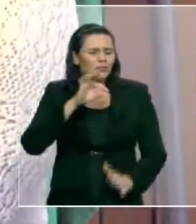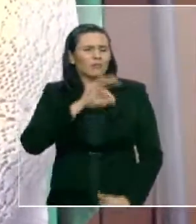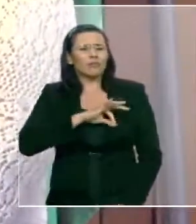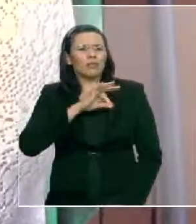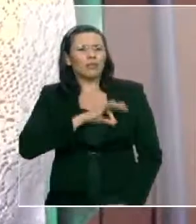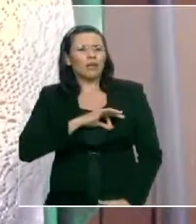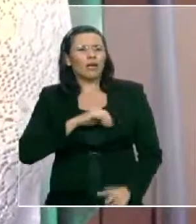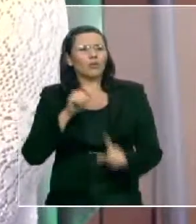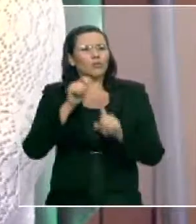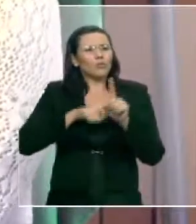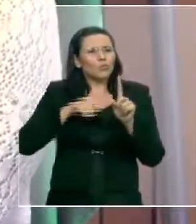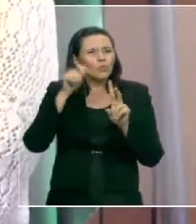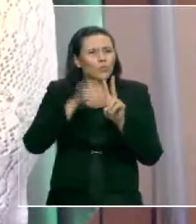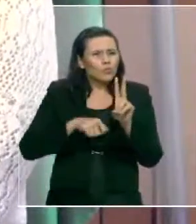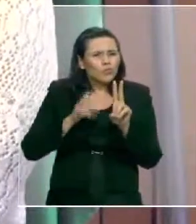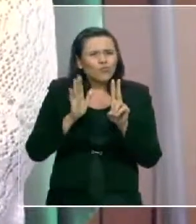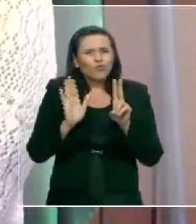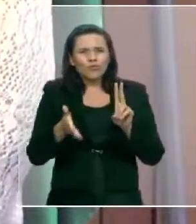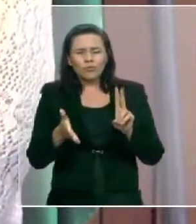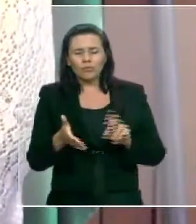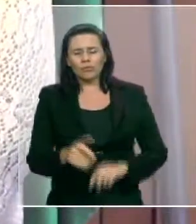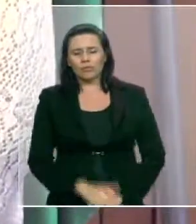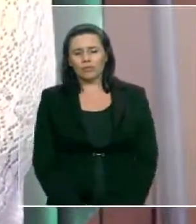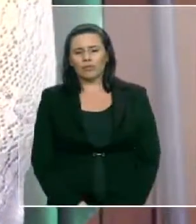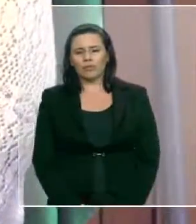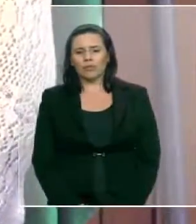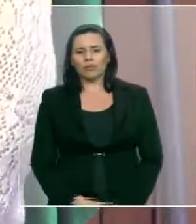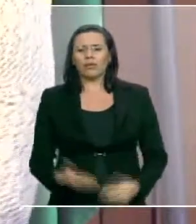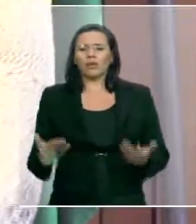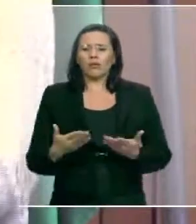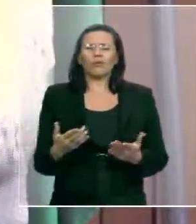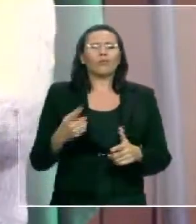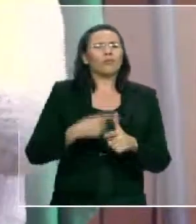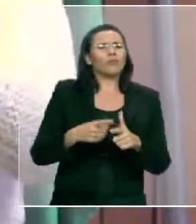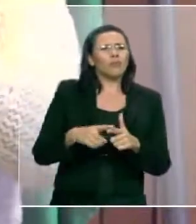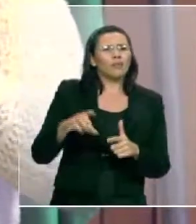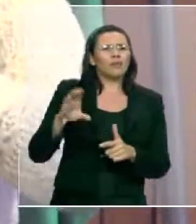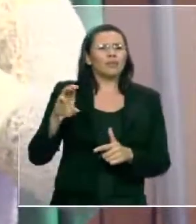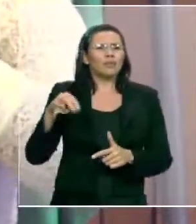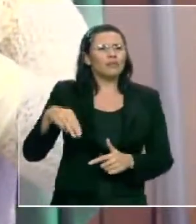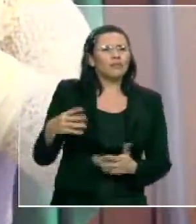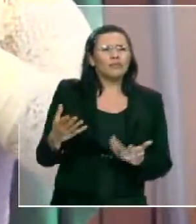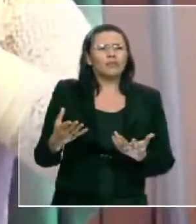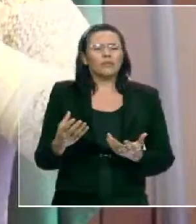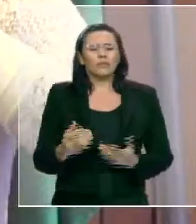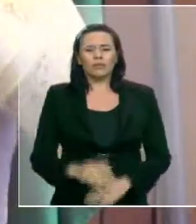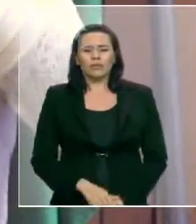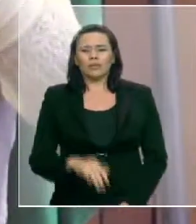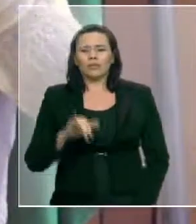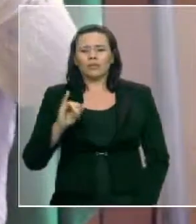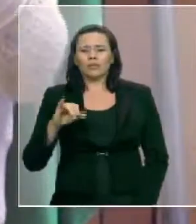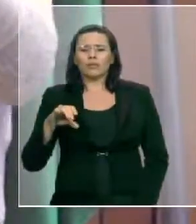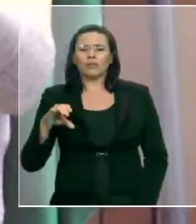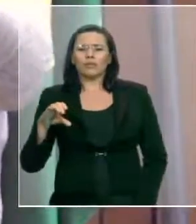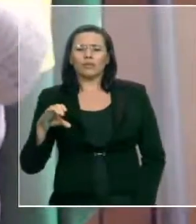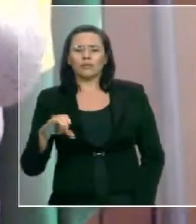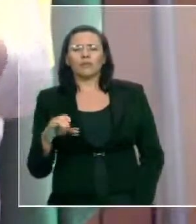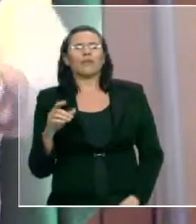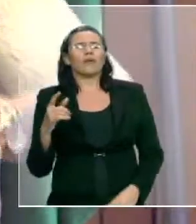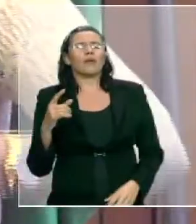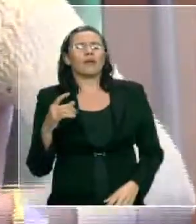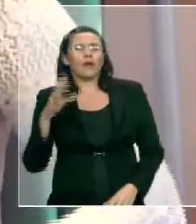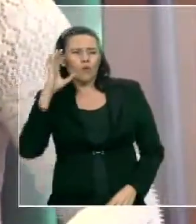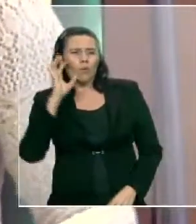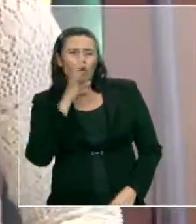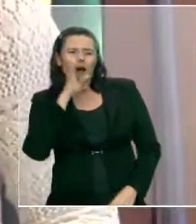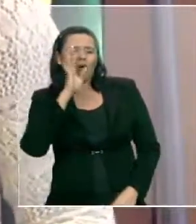agora houve esse problema com a questão do ICN e é um jogando a culpa para o outro. O ICN joga a culpa para o governo